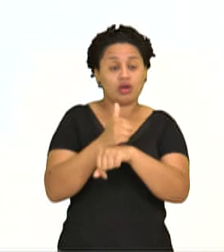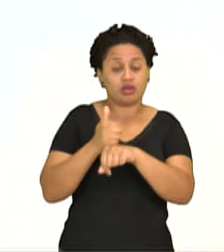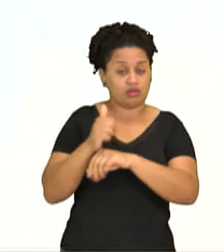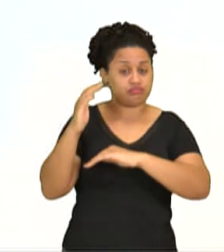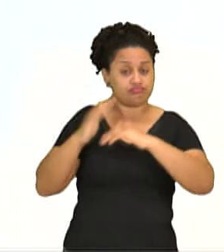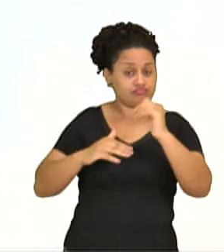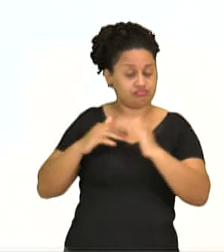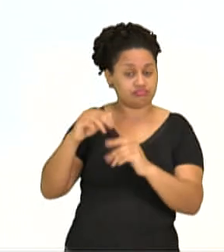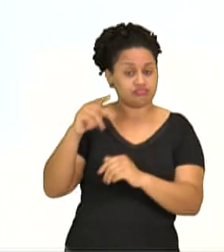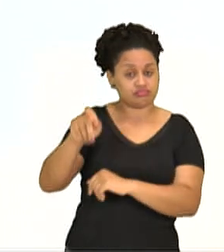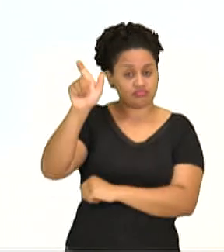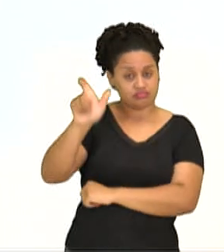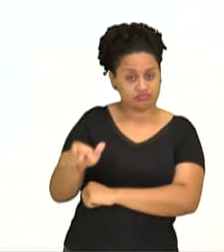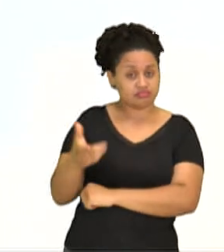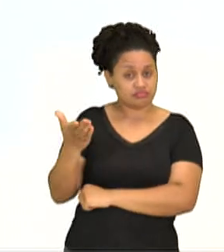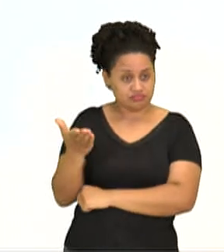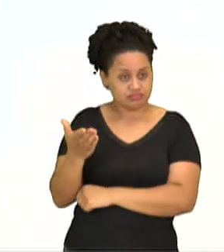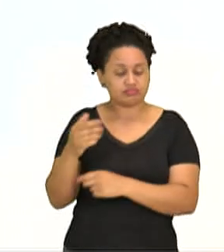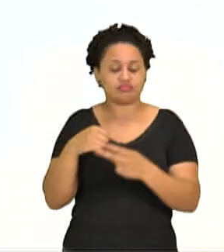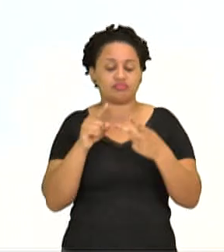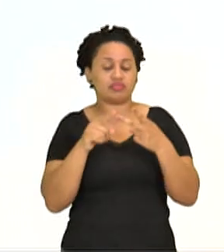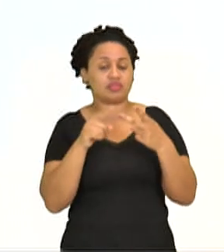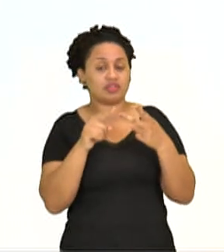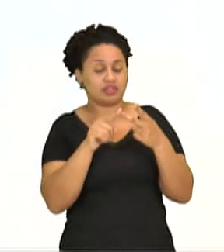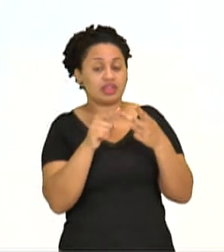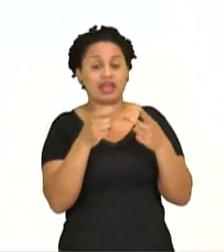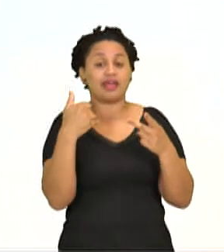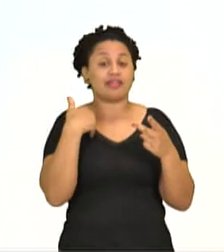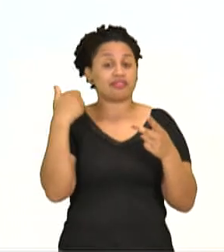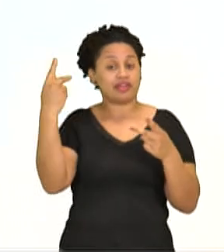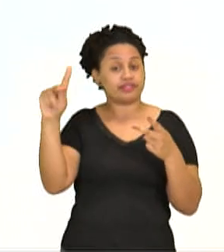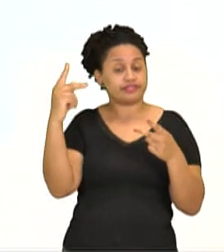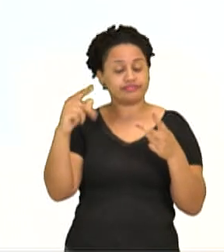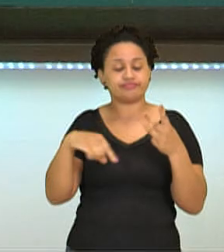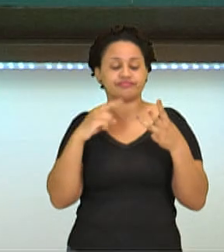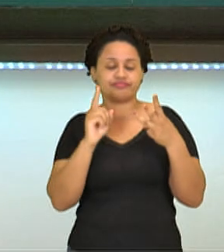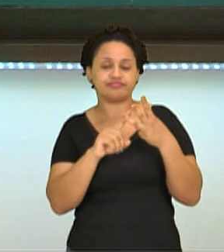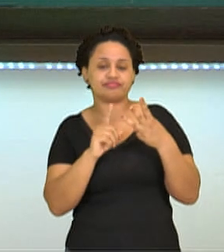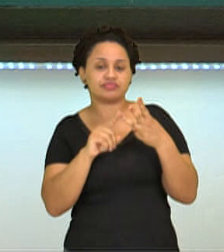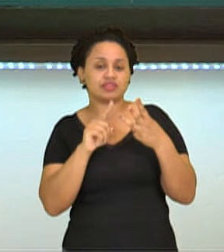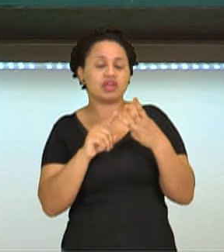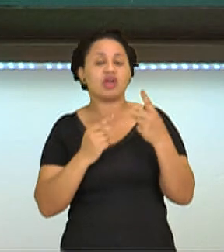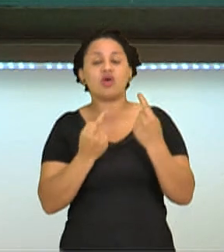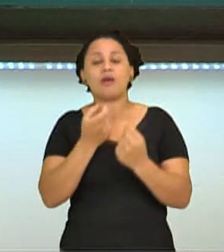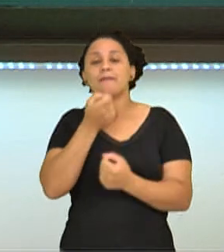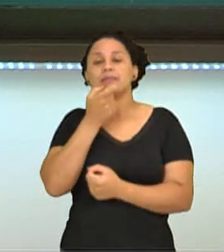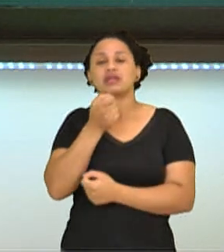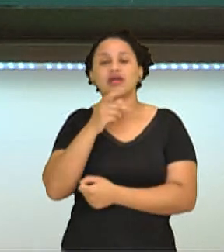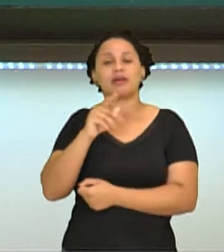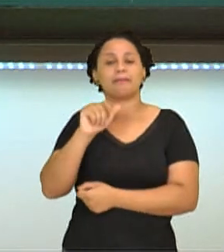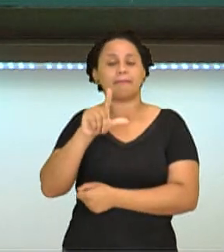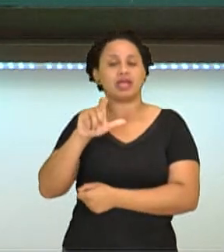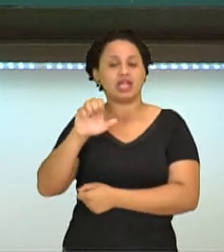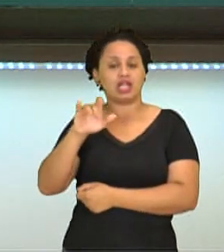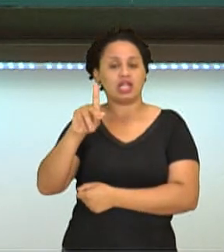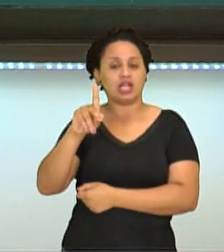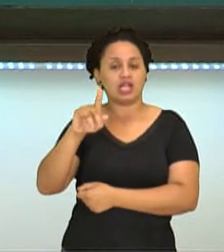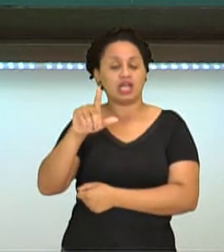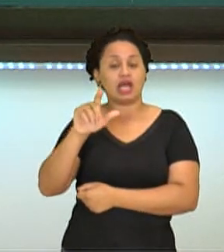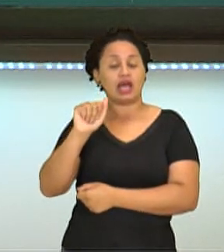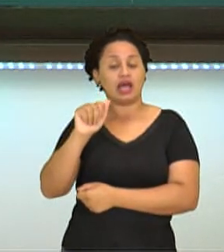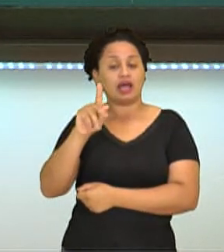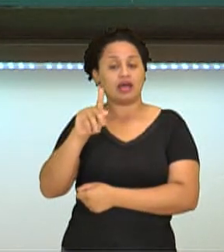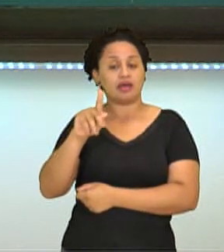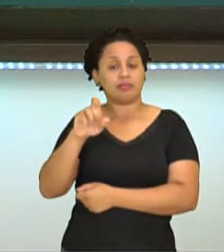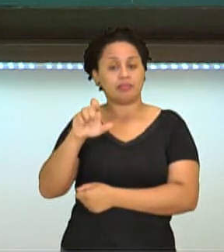Marta? Quantos anos a Marta tem? E qual é o apelido da Marta? Vejam que a teacher